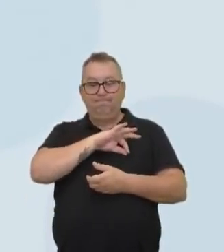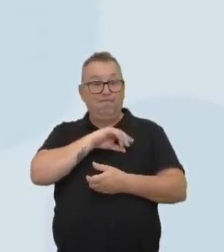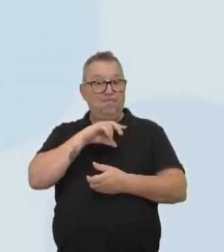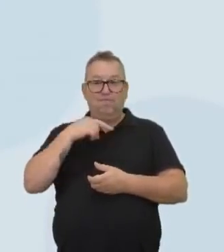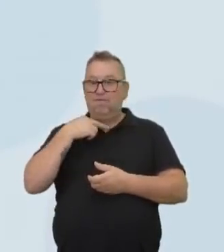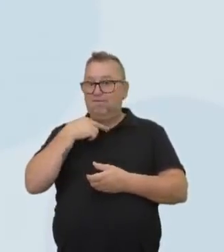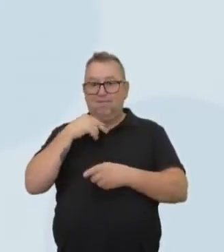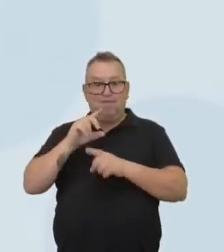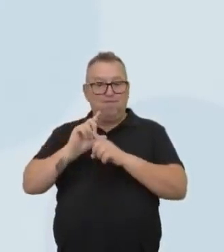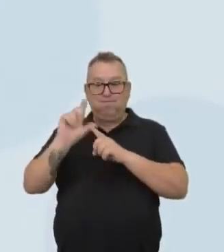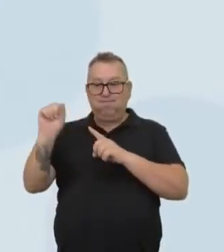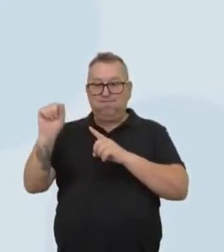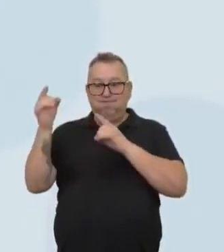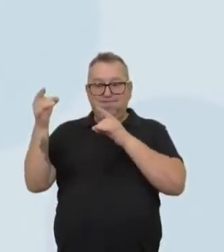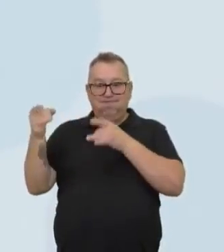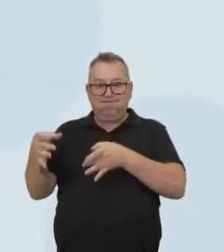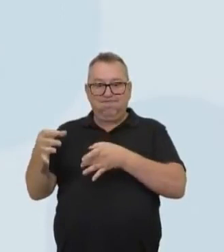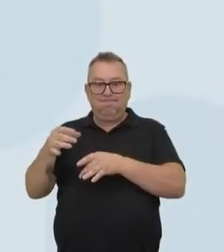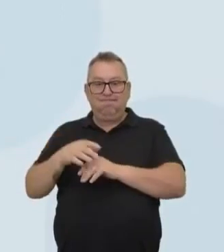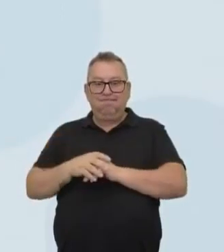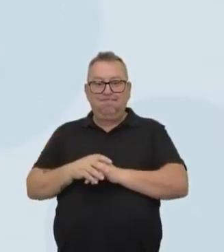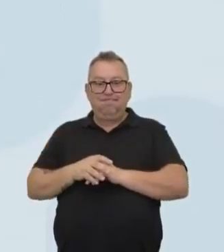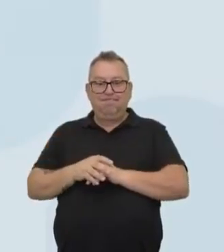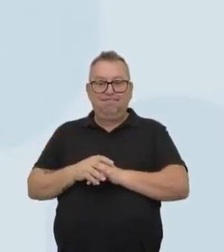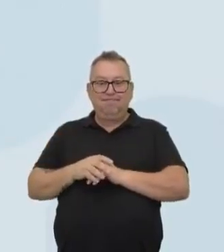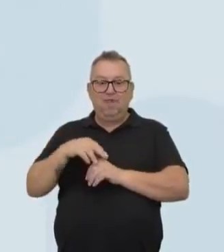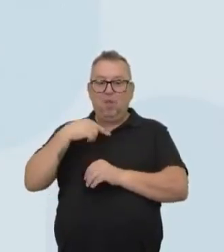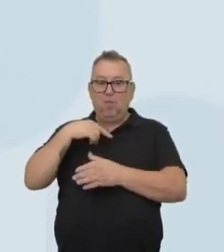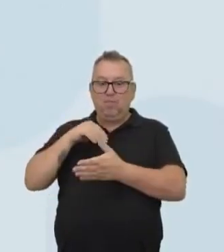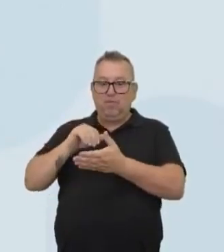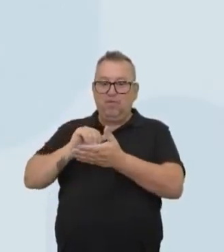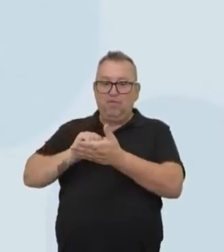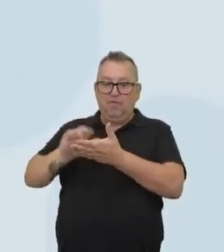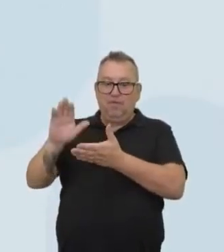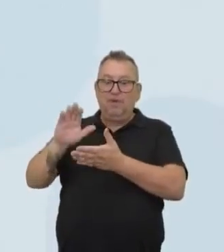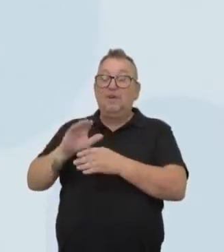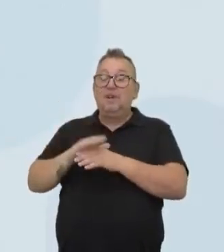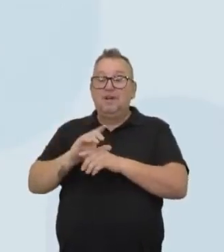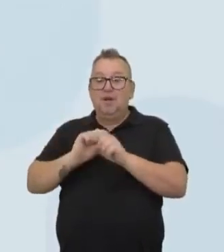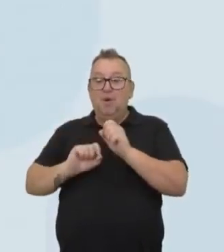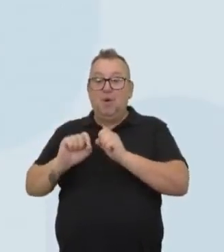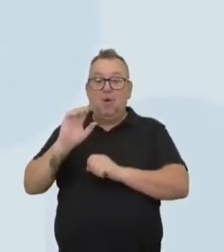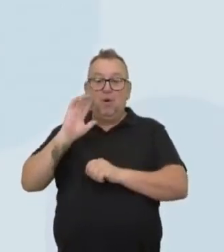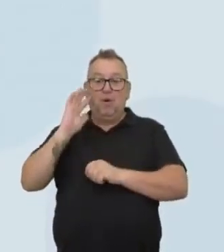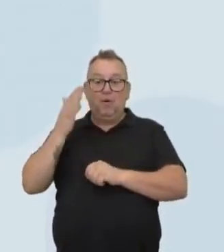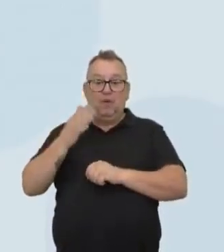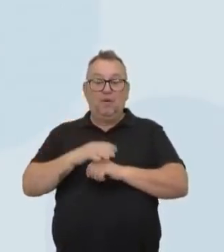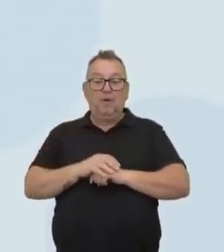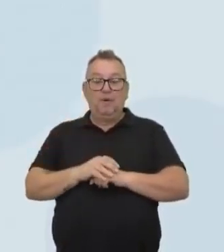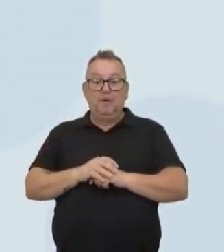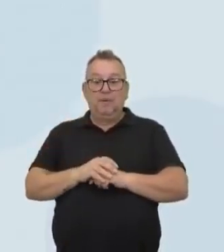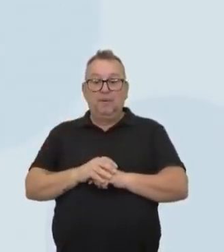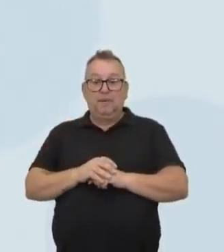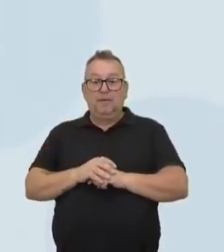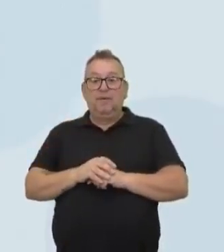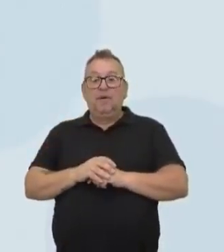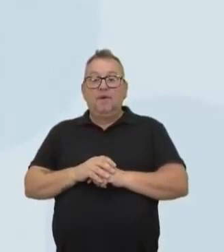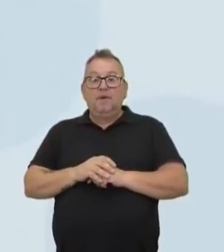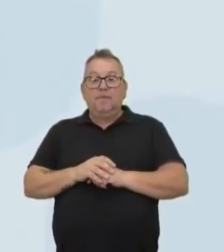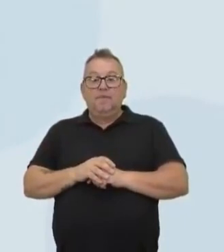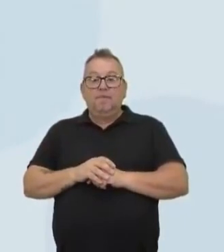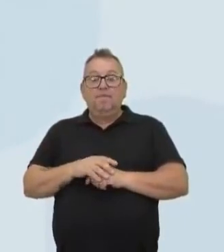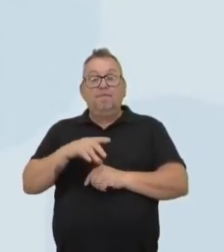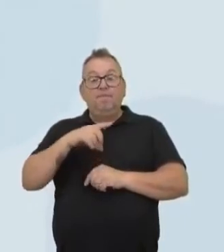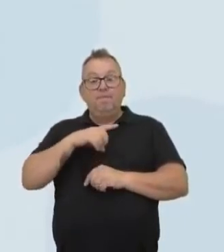das terras. O senhor feudal não podia expulsá-los das terras. E aí, então, voltando aqui no nosso servinho, ó. Eu tenho